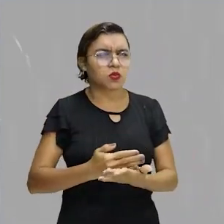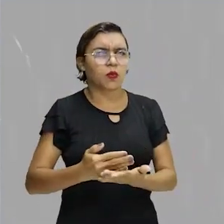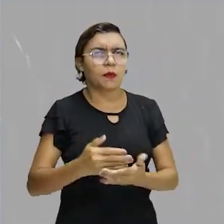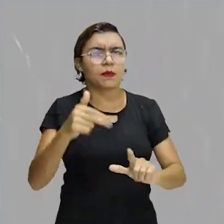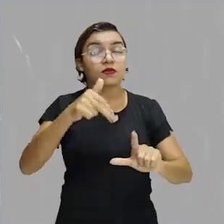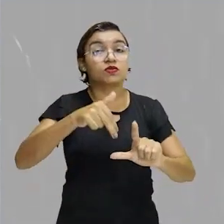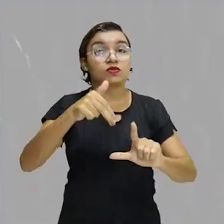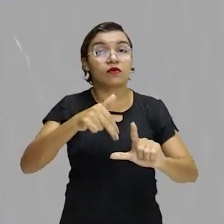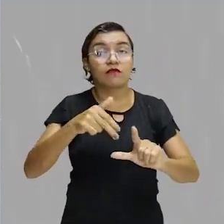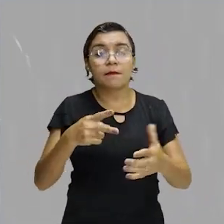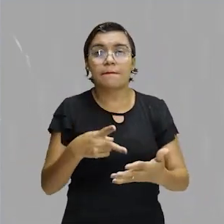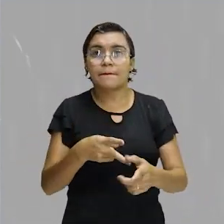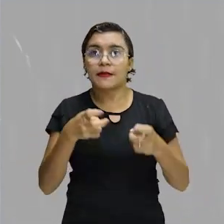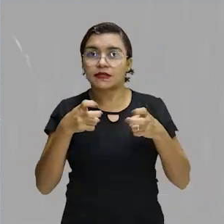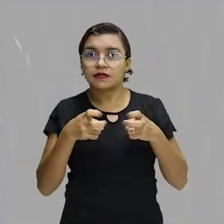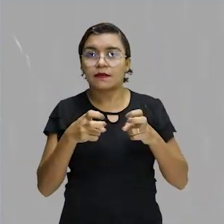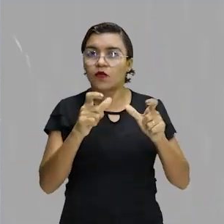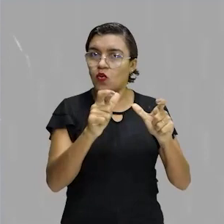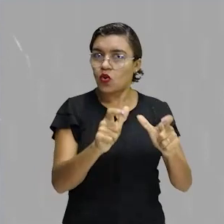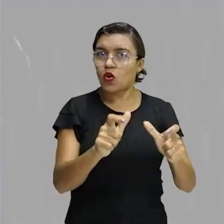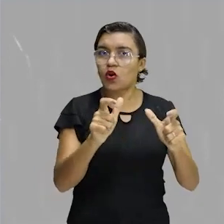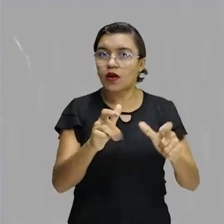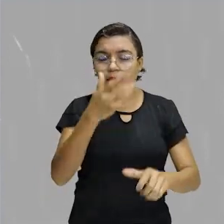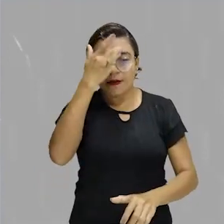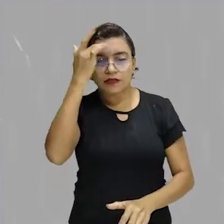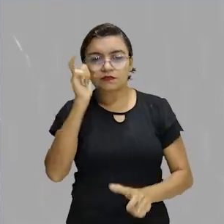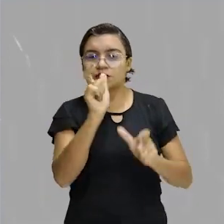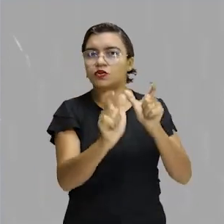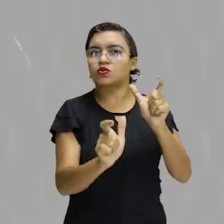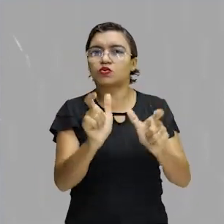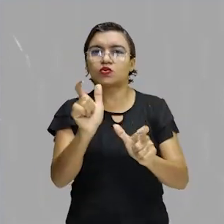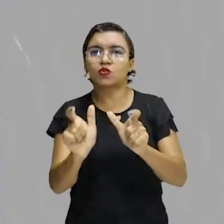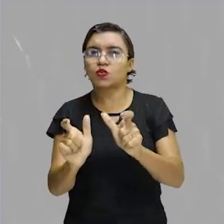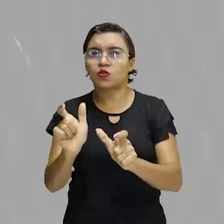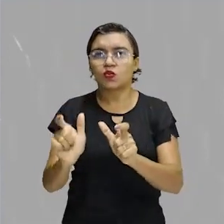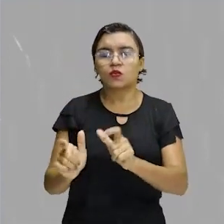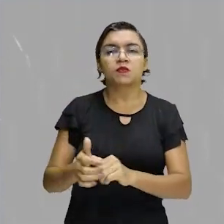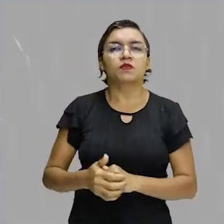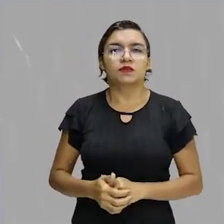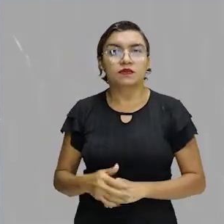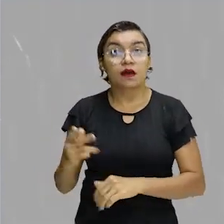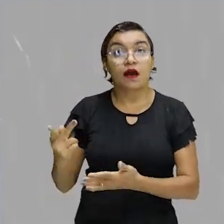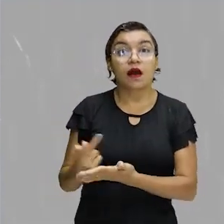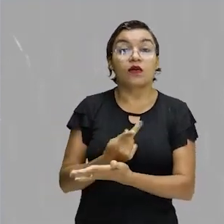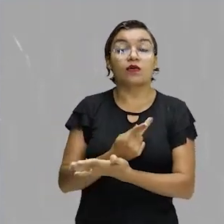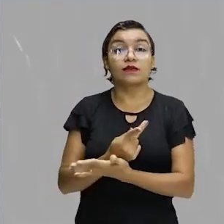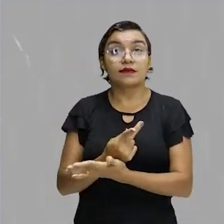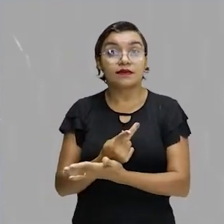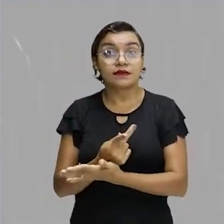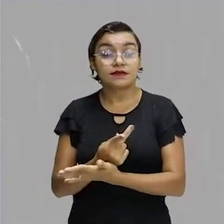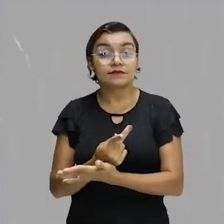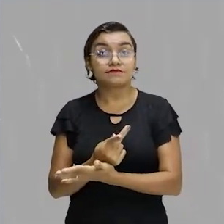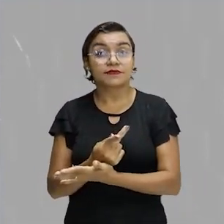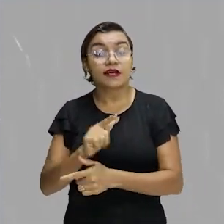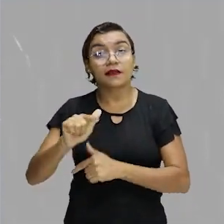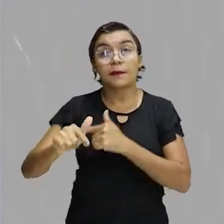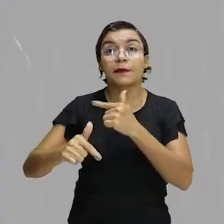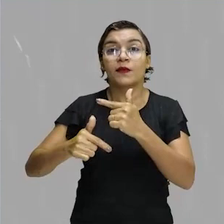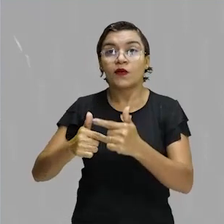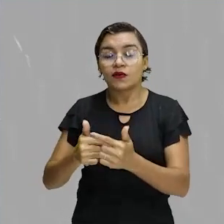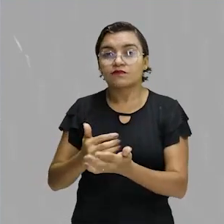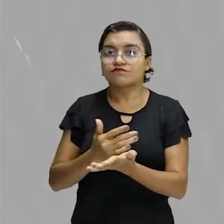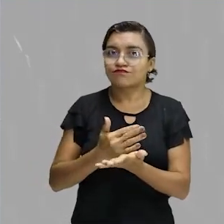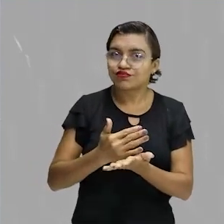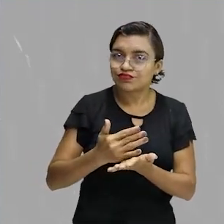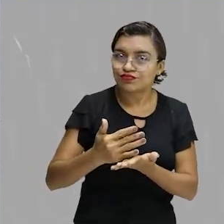exemplo, você vai ter um local em que as personagens estão, nesse local acontece alguma coisa e é a partir dessa alguma coisa